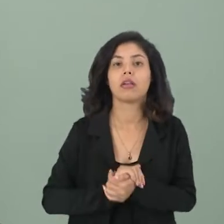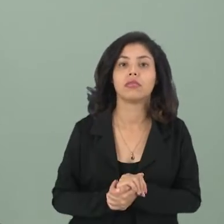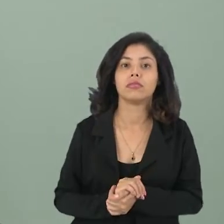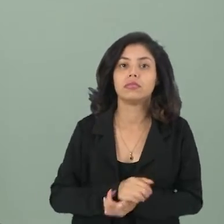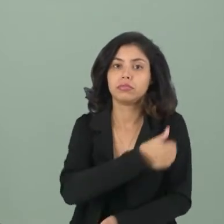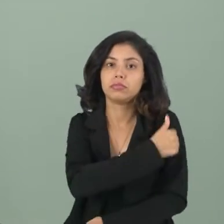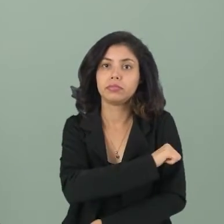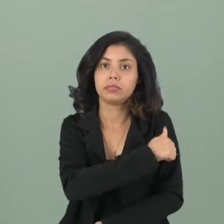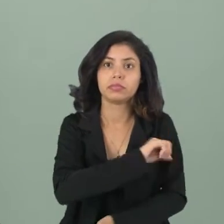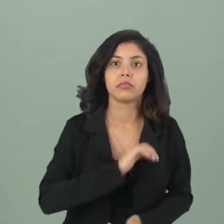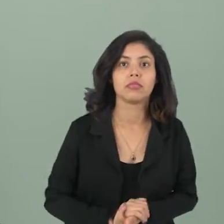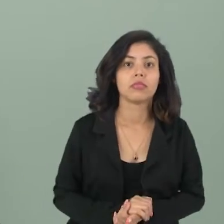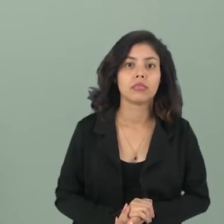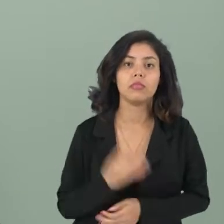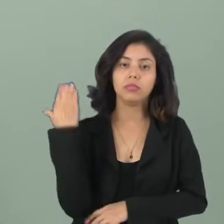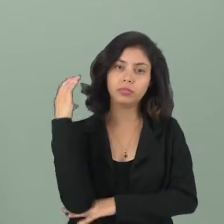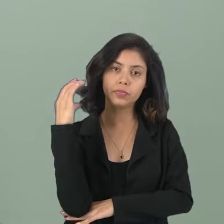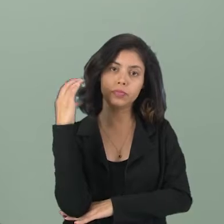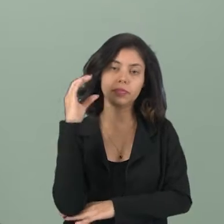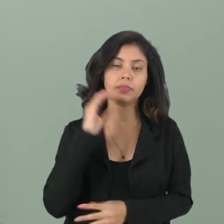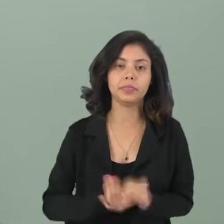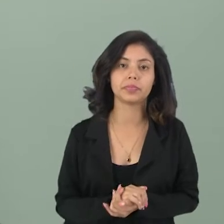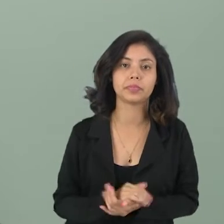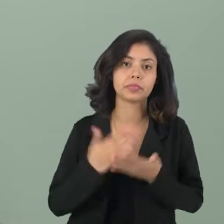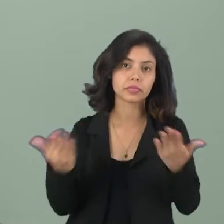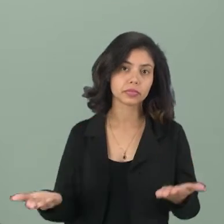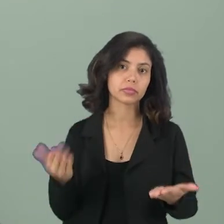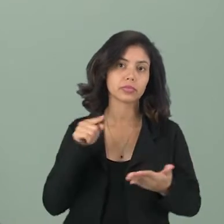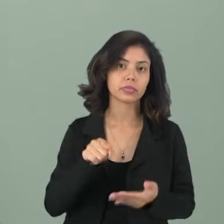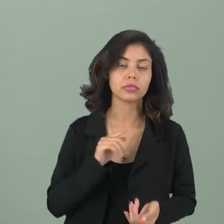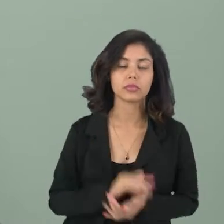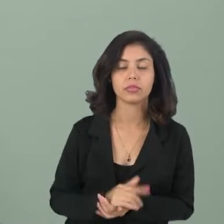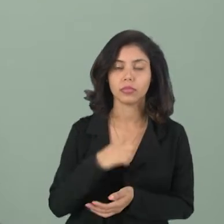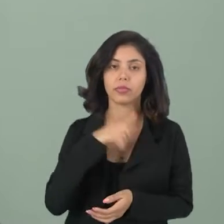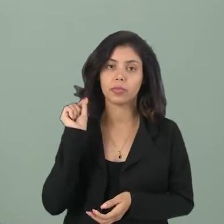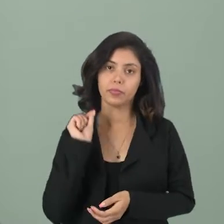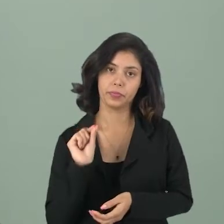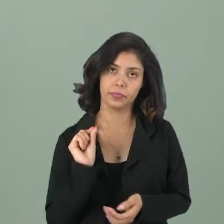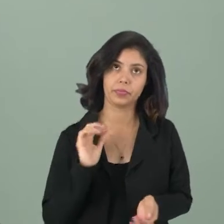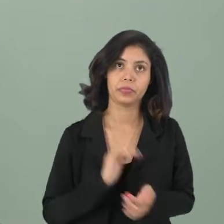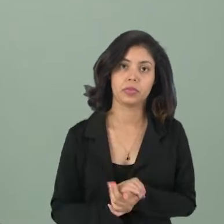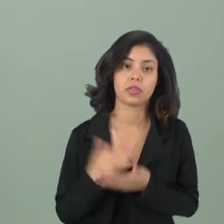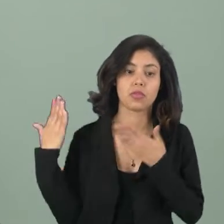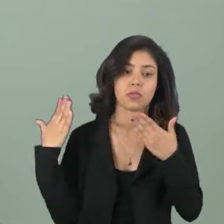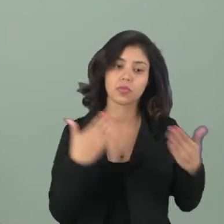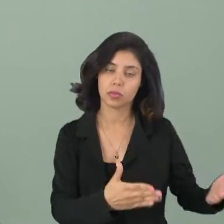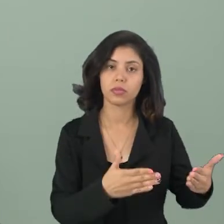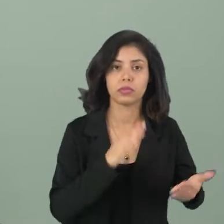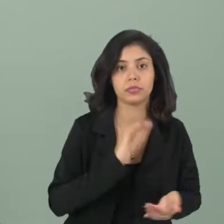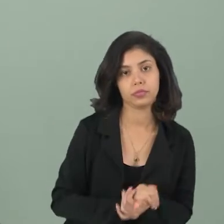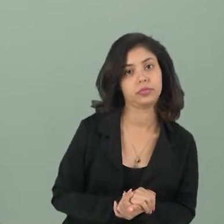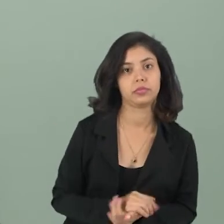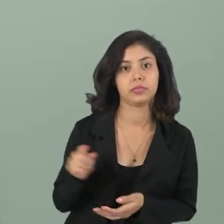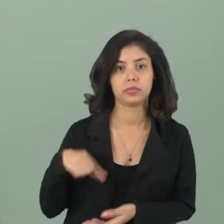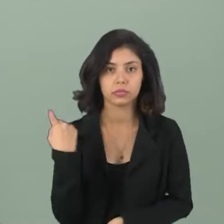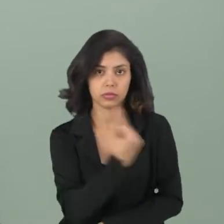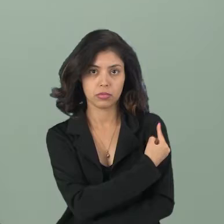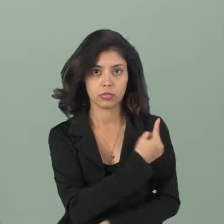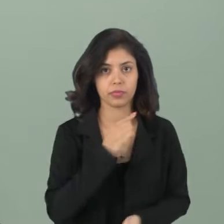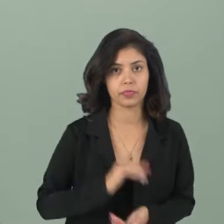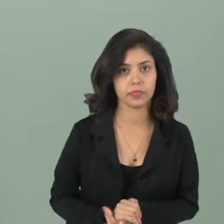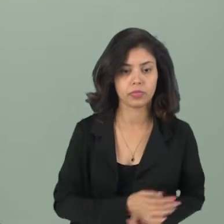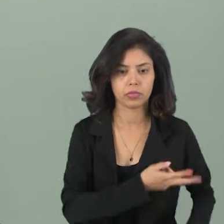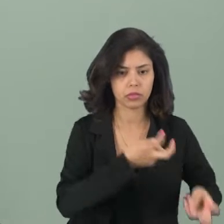enfermeiros cientistas Enfim então é nós temos o que questão dos objetivos né então nós